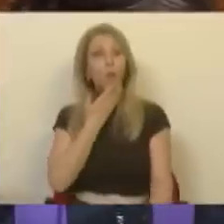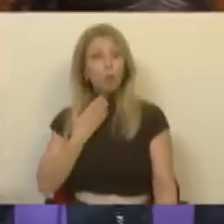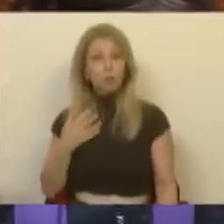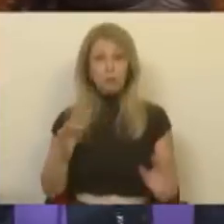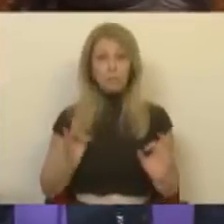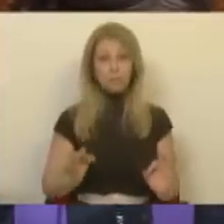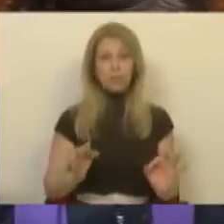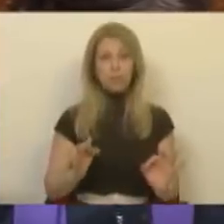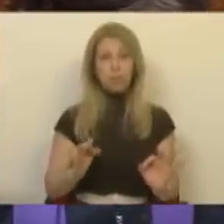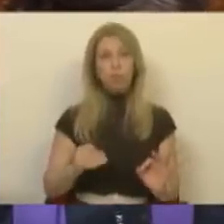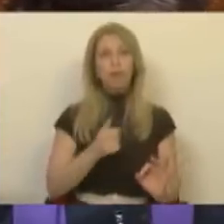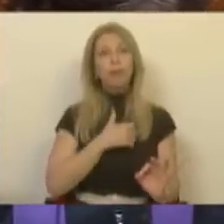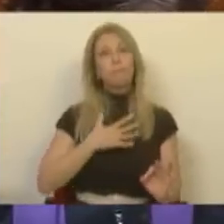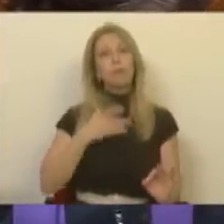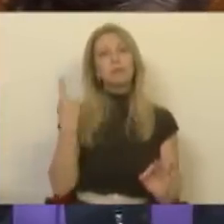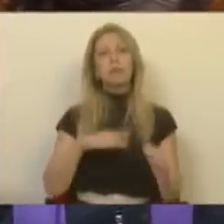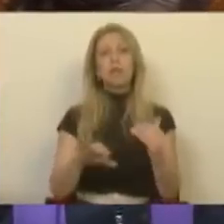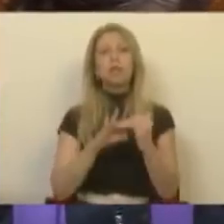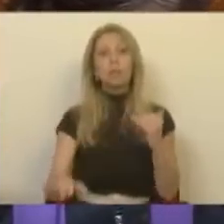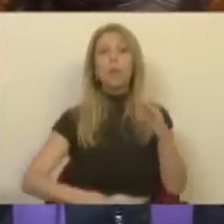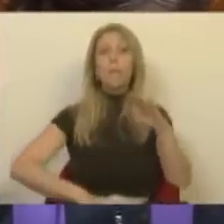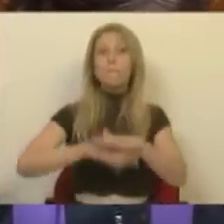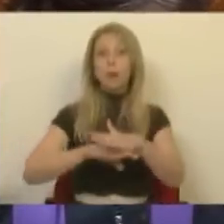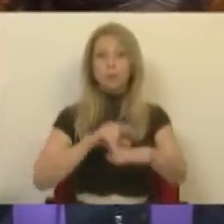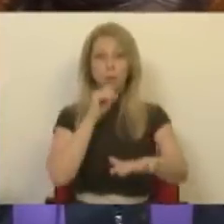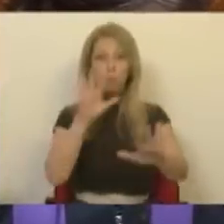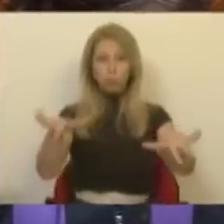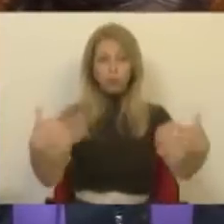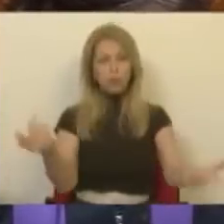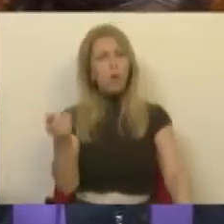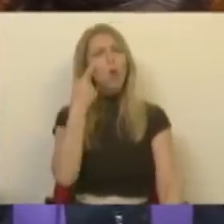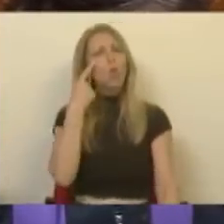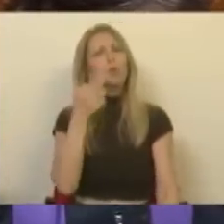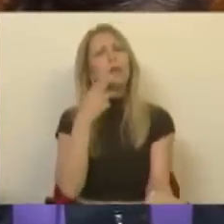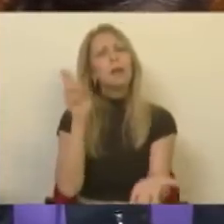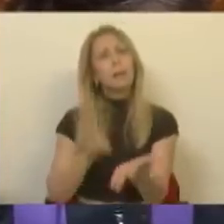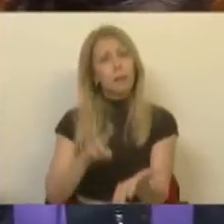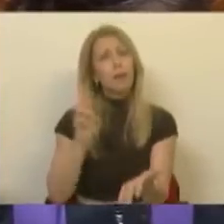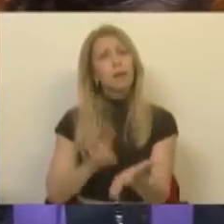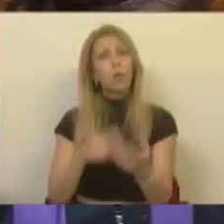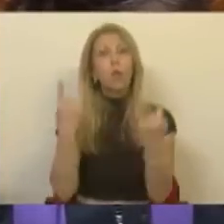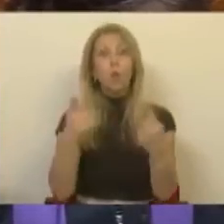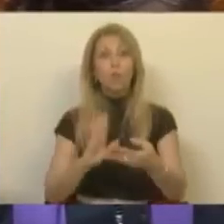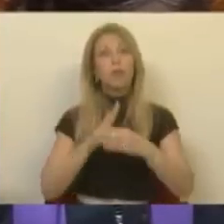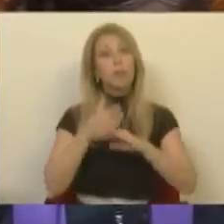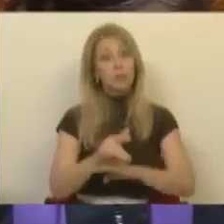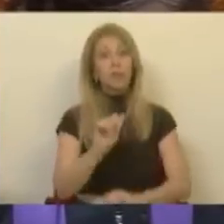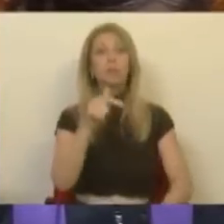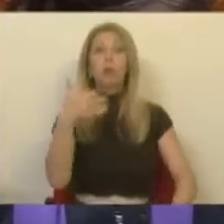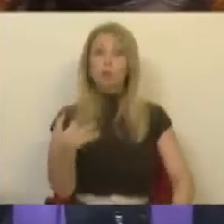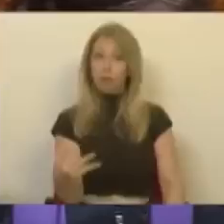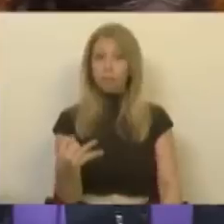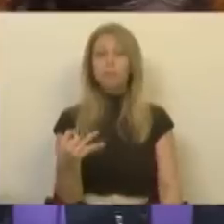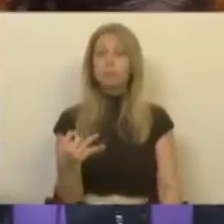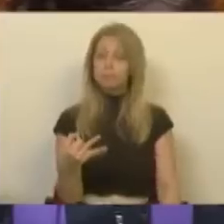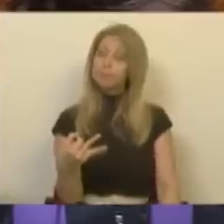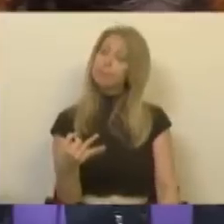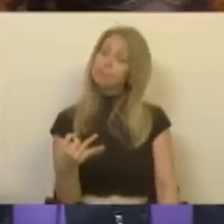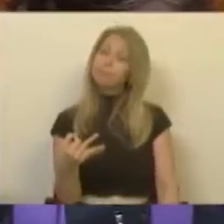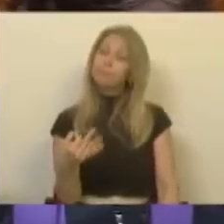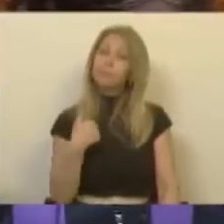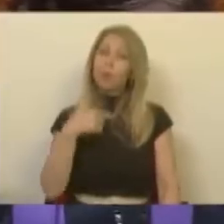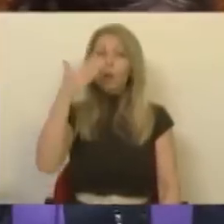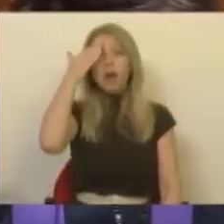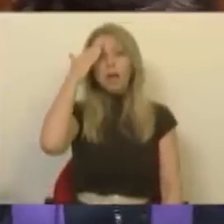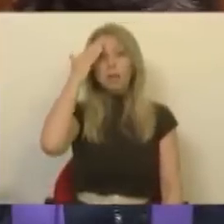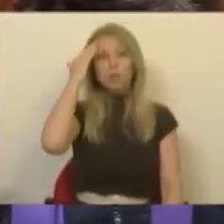empresa tenha a maior estabilidade possível são conhecidas as razões pelos quais houve intervenção na TAP e eu